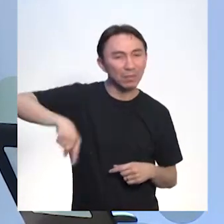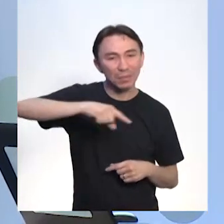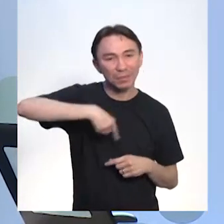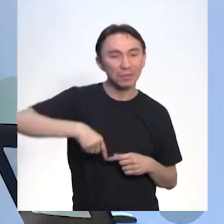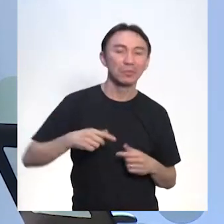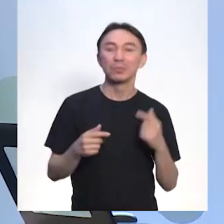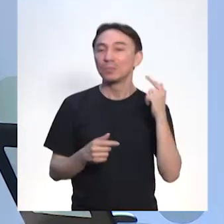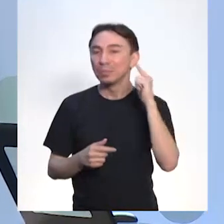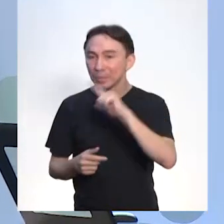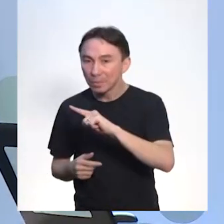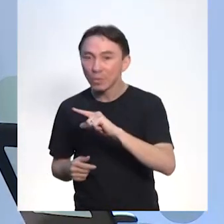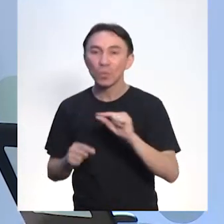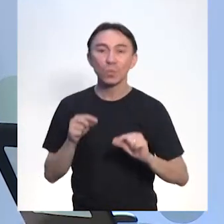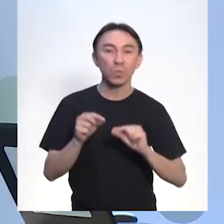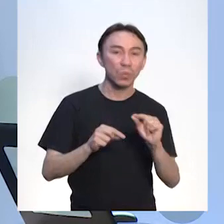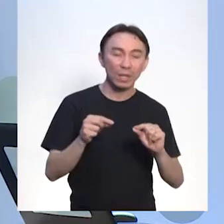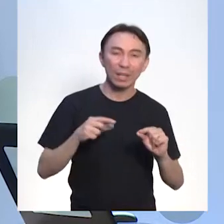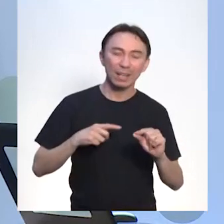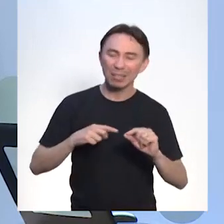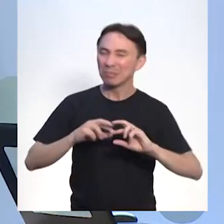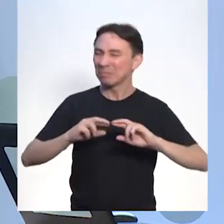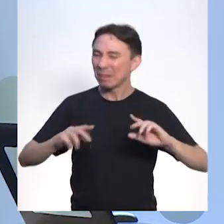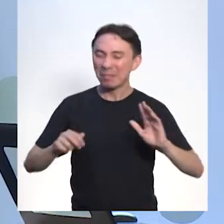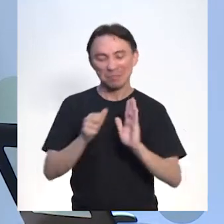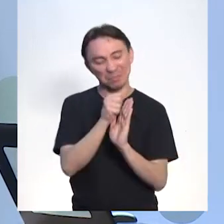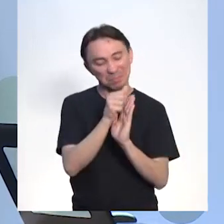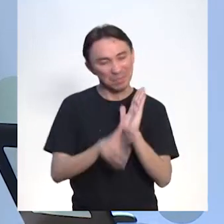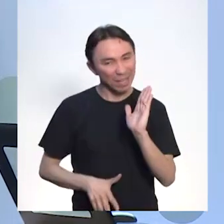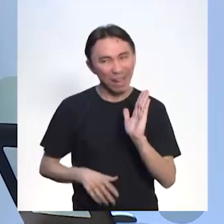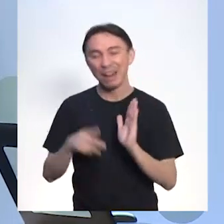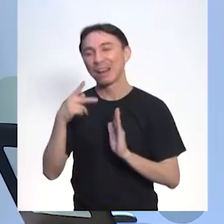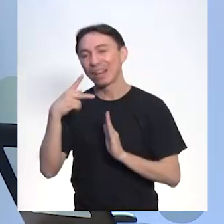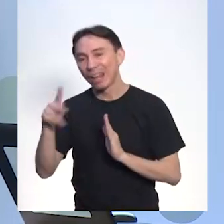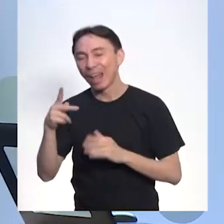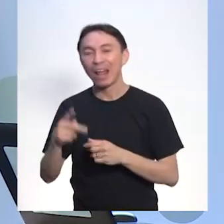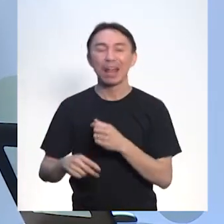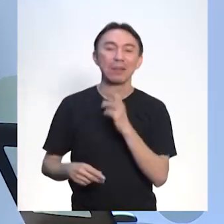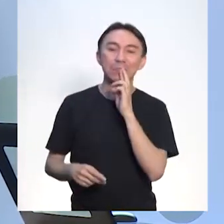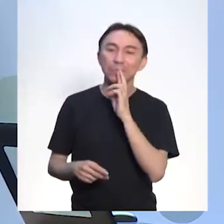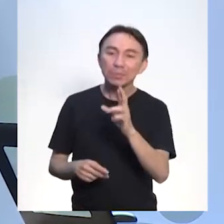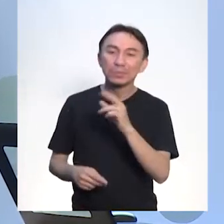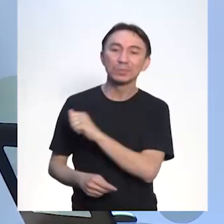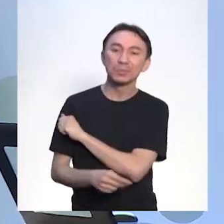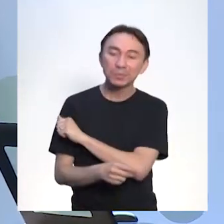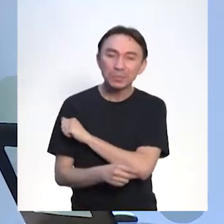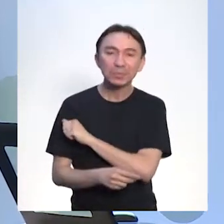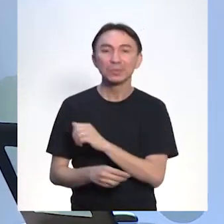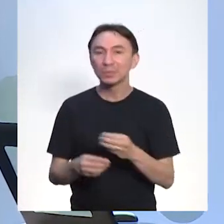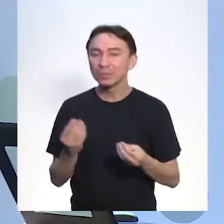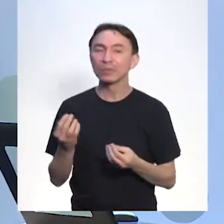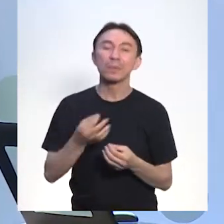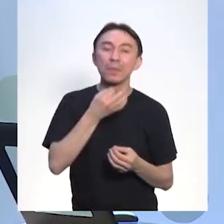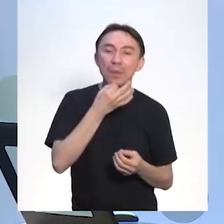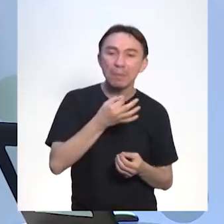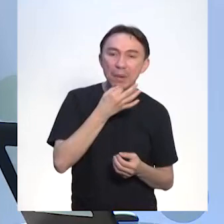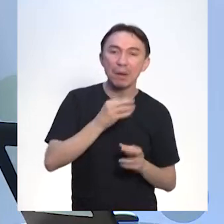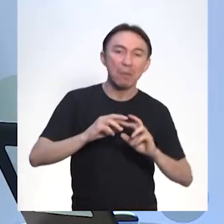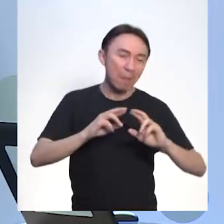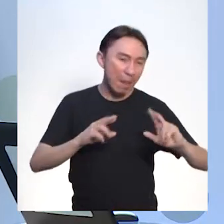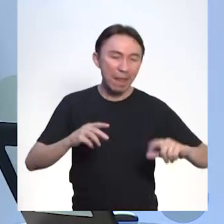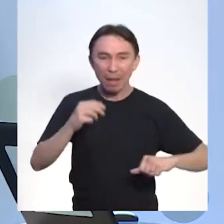colocando na tela as atividades dos estudantes, as suas respostas, as suas argumentações, a